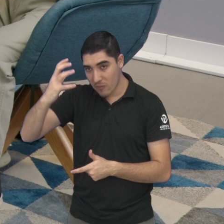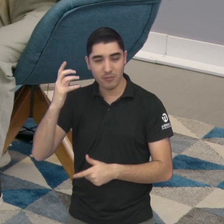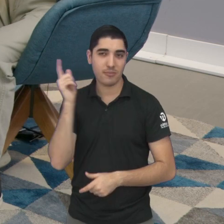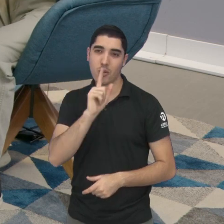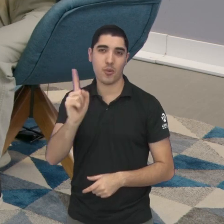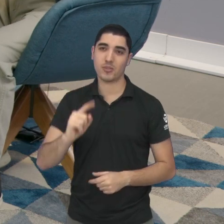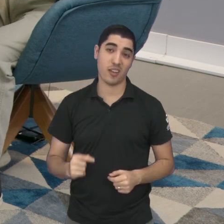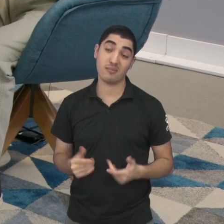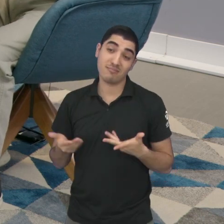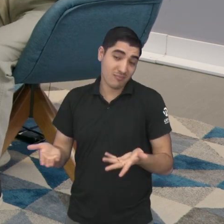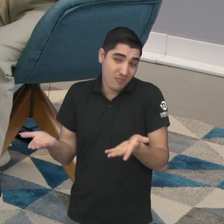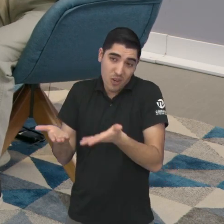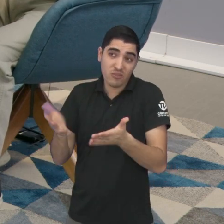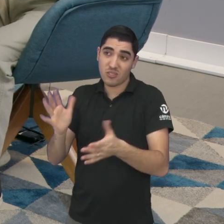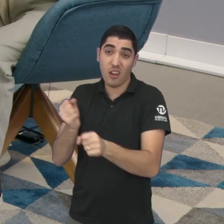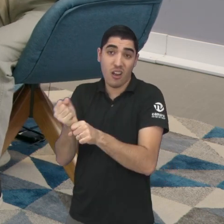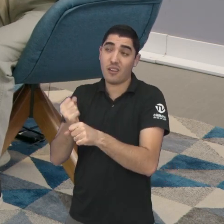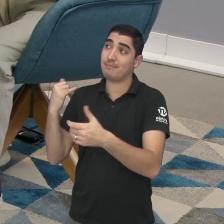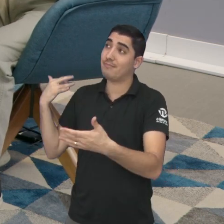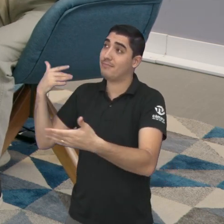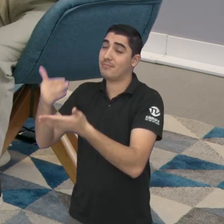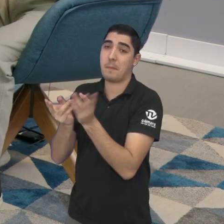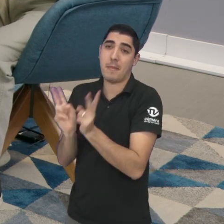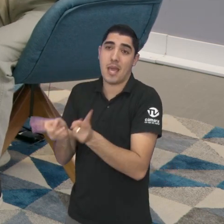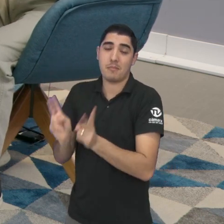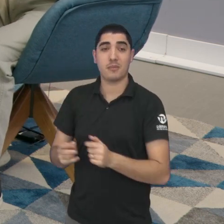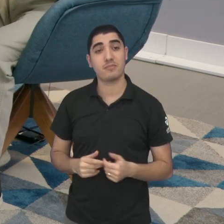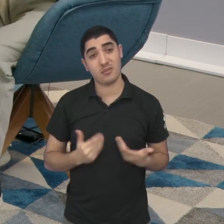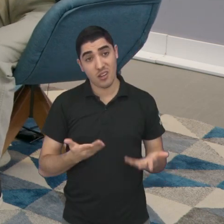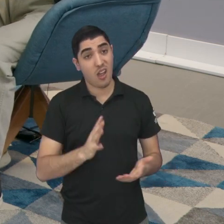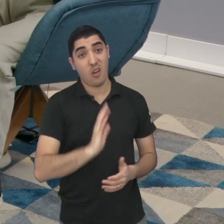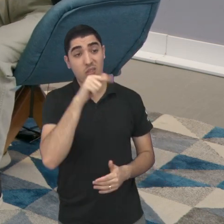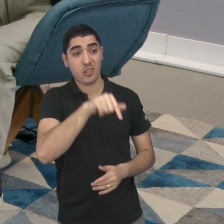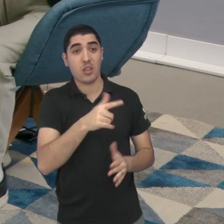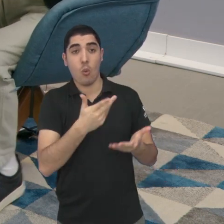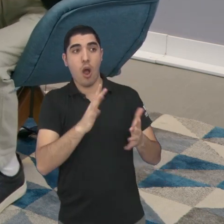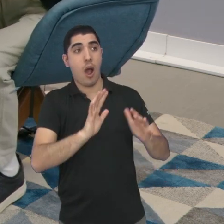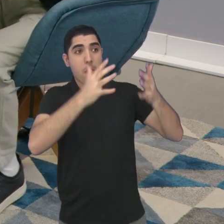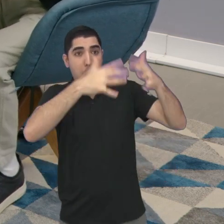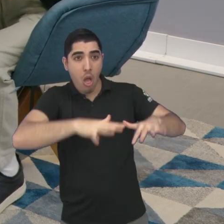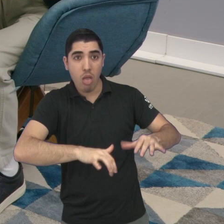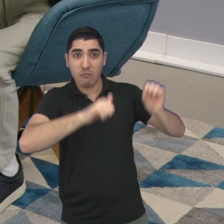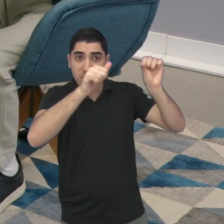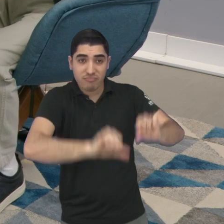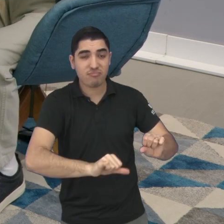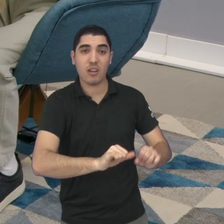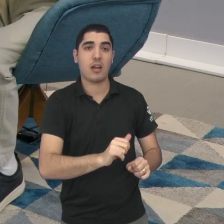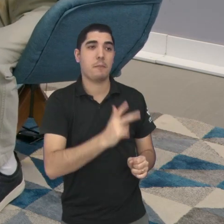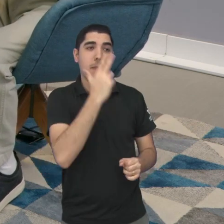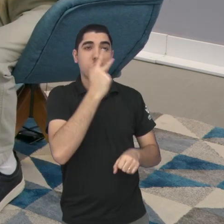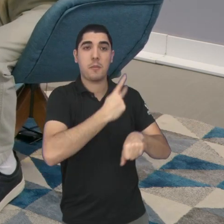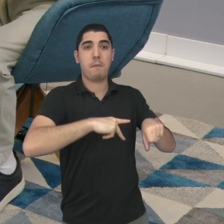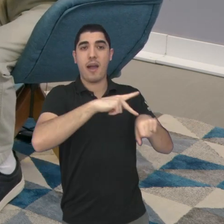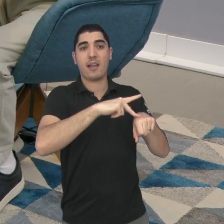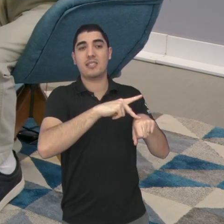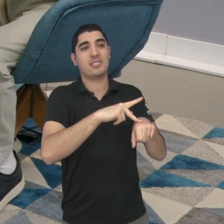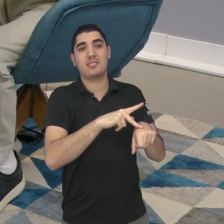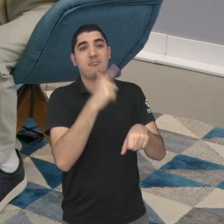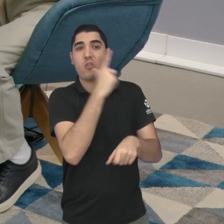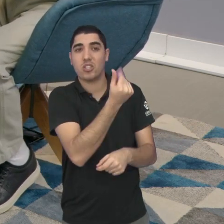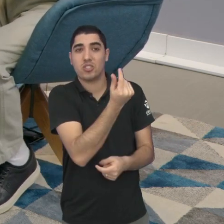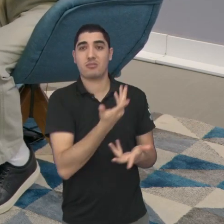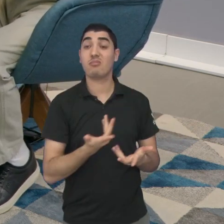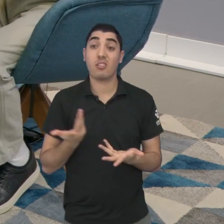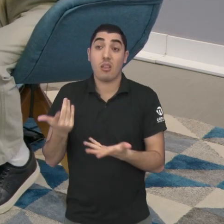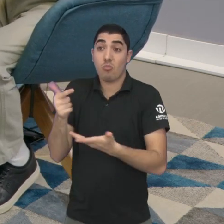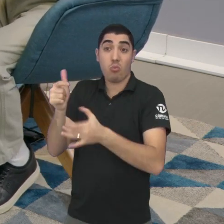nós estamos aí fazendo há anos. E fica frágil, né? E aí quando vem uma crise como essa, desmorona e a gente volta a 30 anos. Você não tem estrutura para segurar um negócio desse.